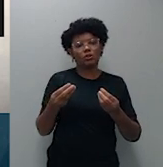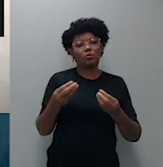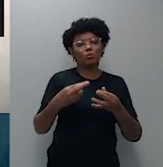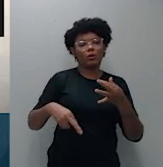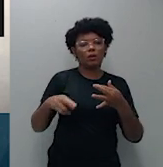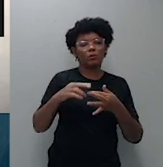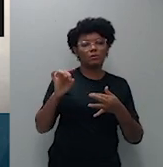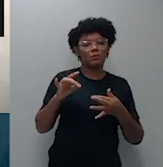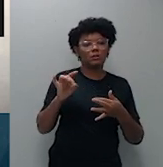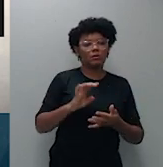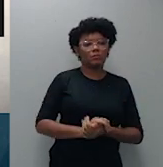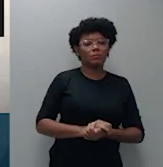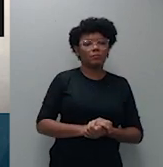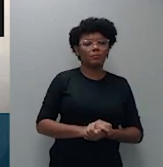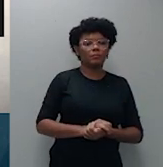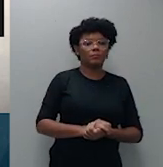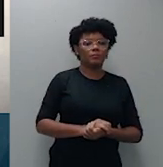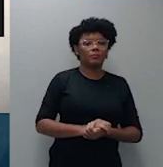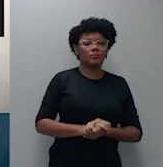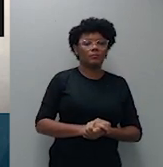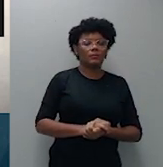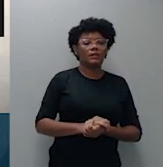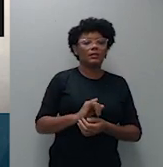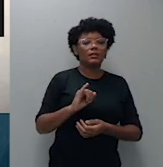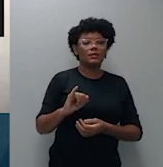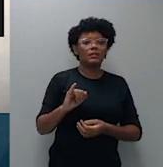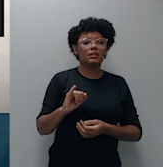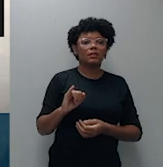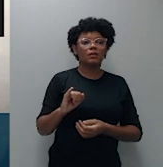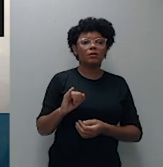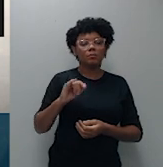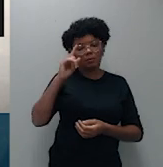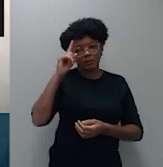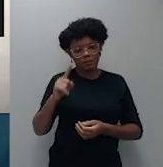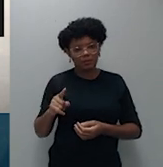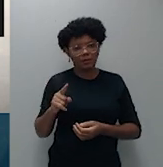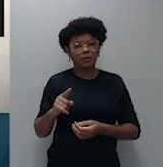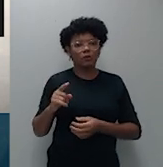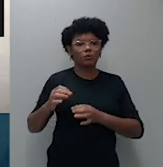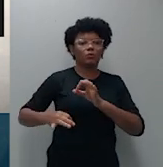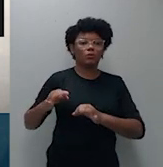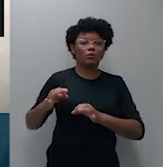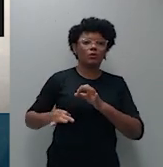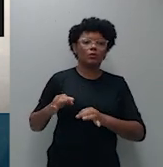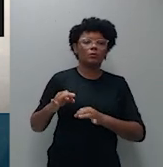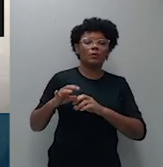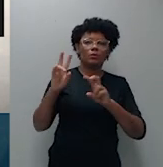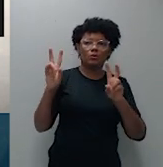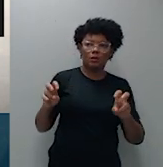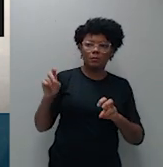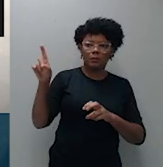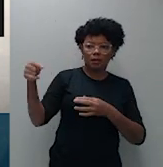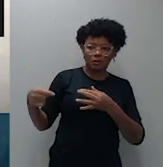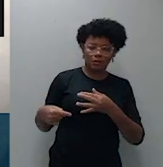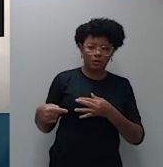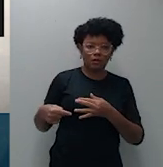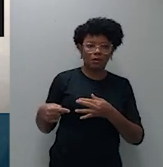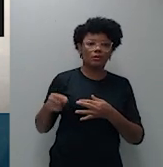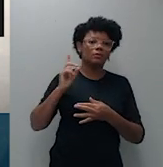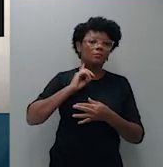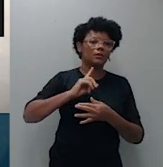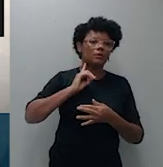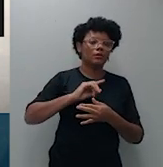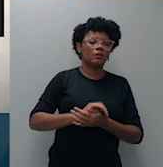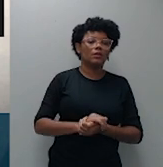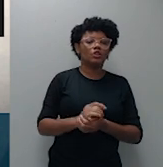do recurso especial senão para determinar a o julgamento da matéria no Tribunal